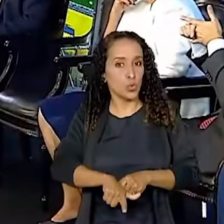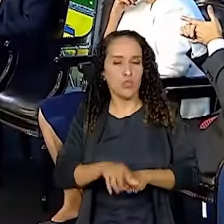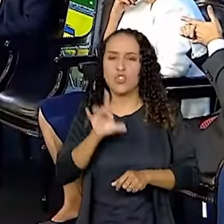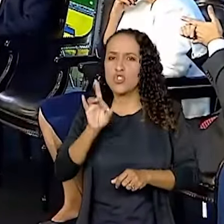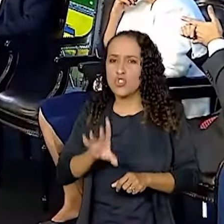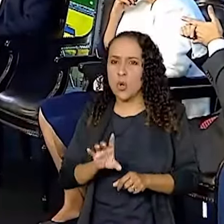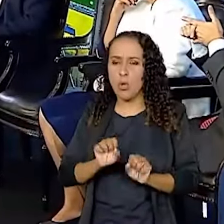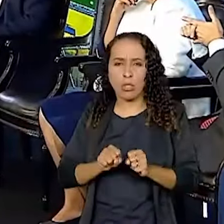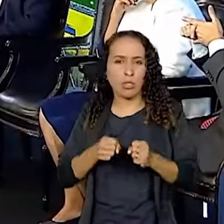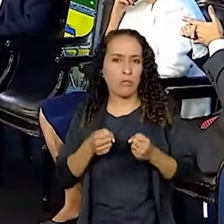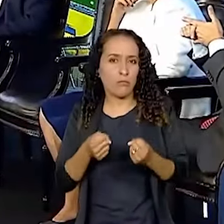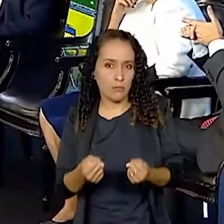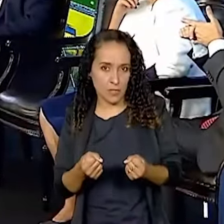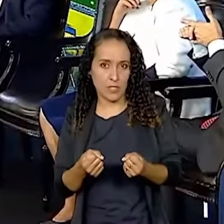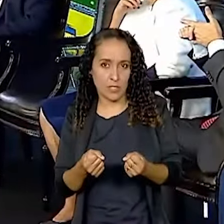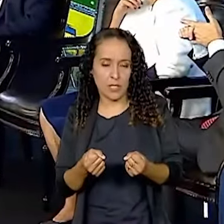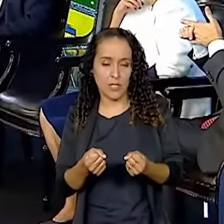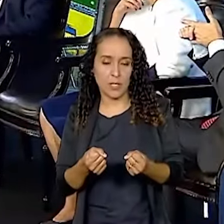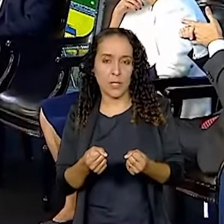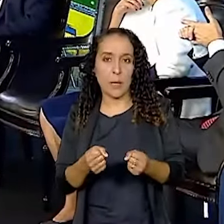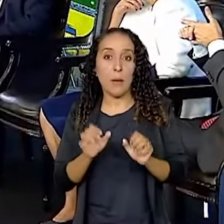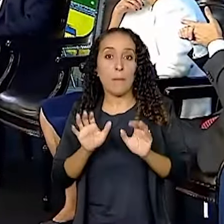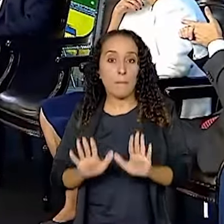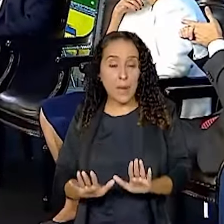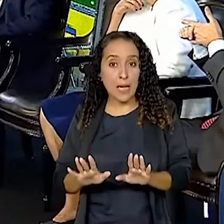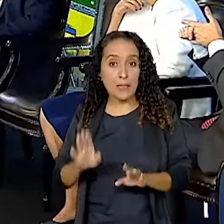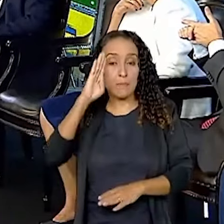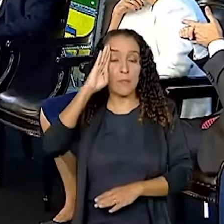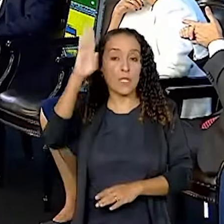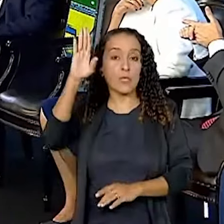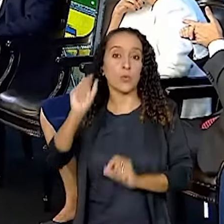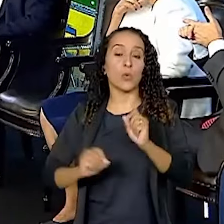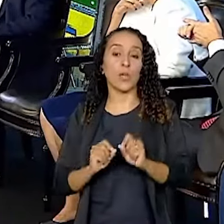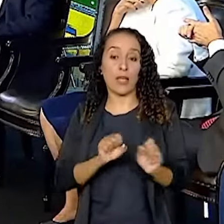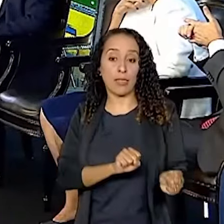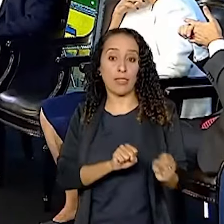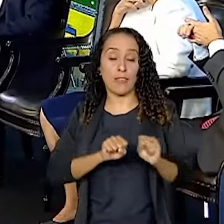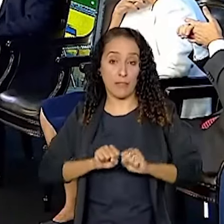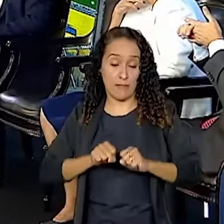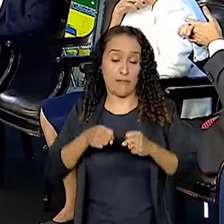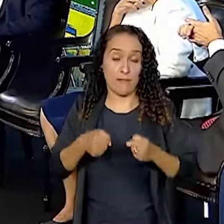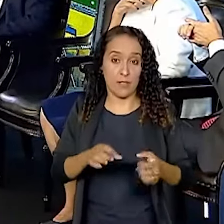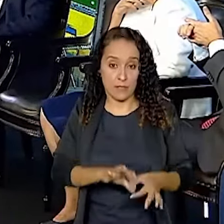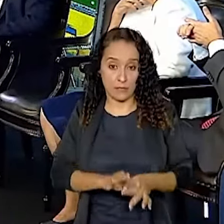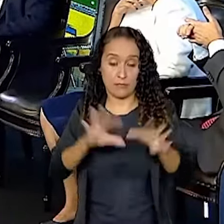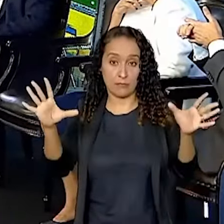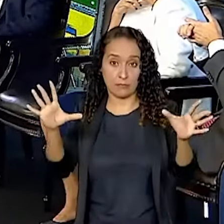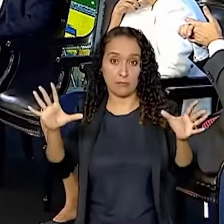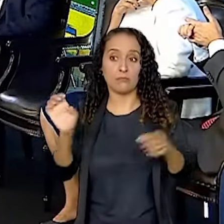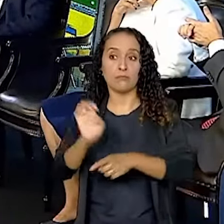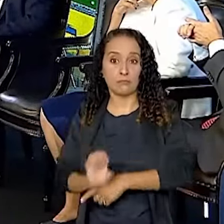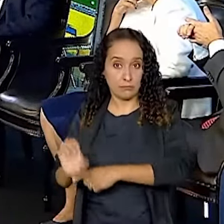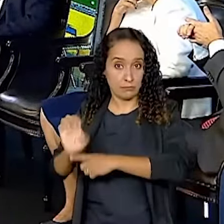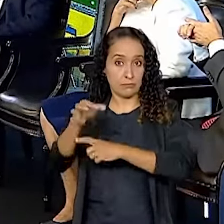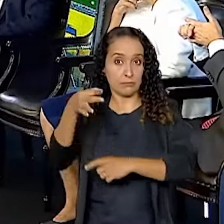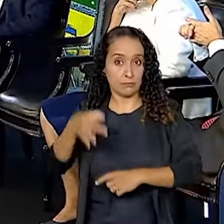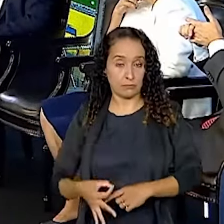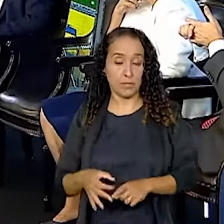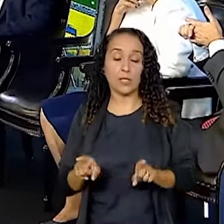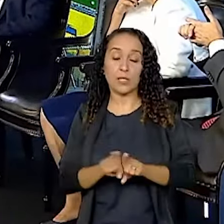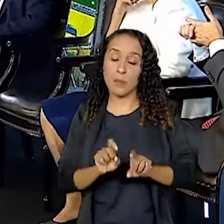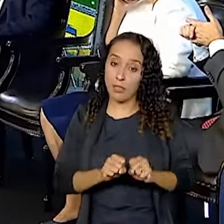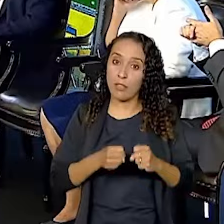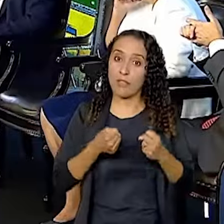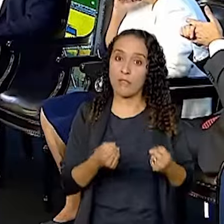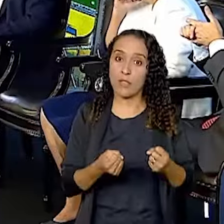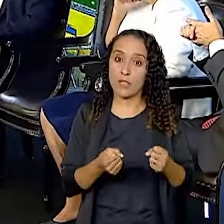em defesa, mas principalmente em defesa da democracia e do Estado de Direito, mas também em defesa